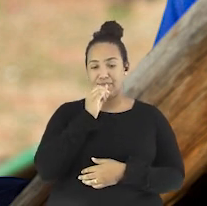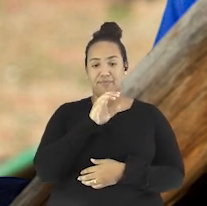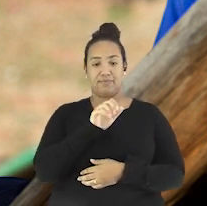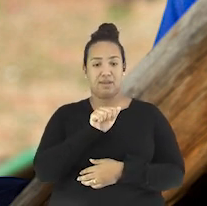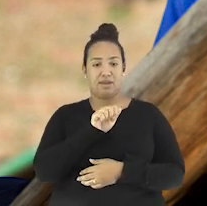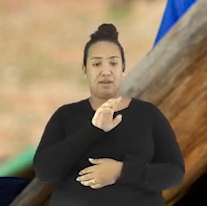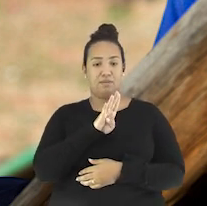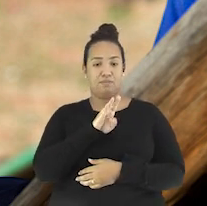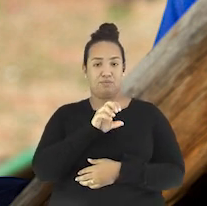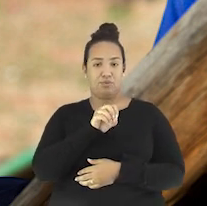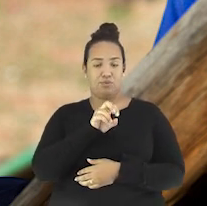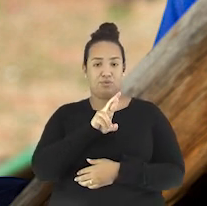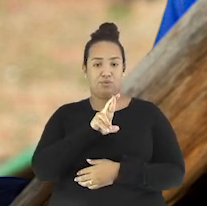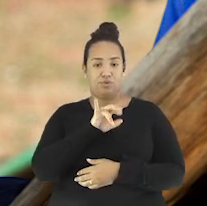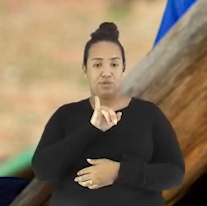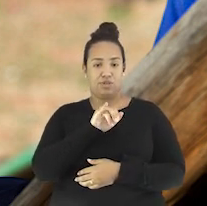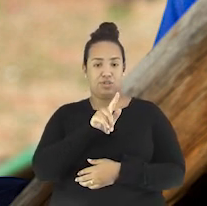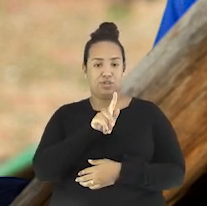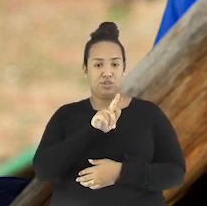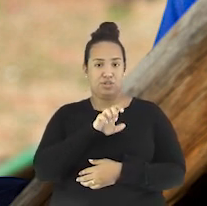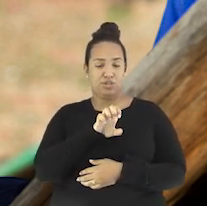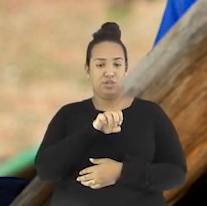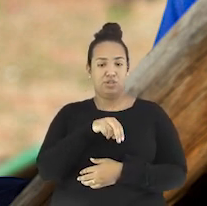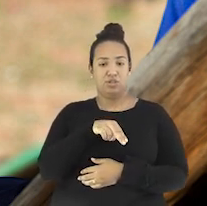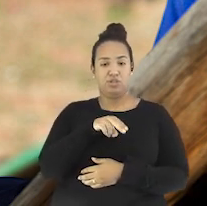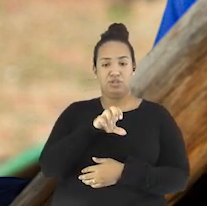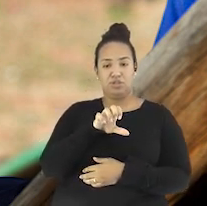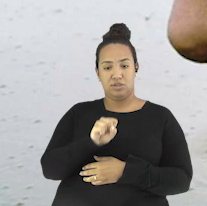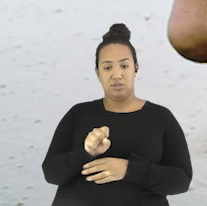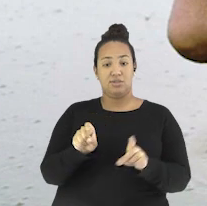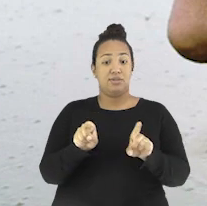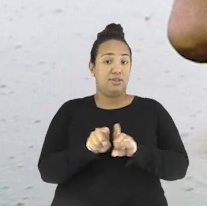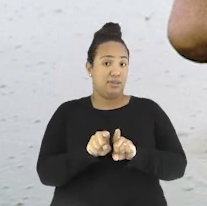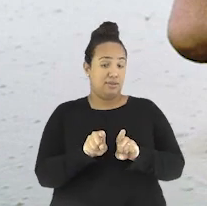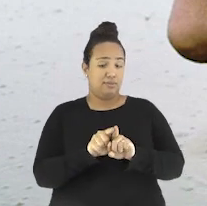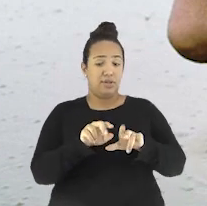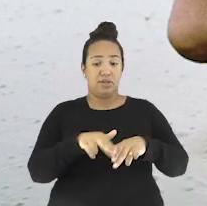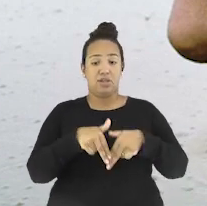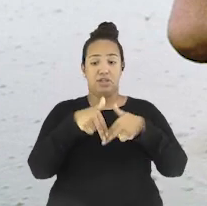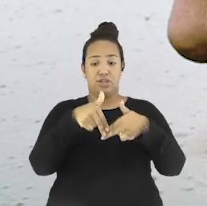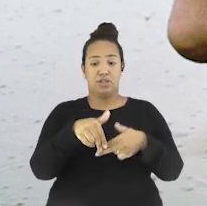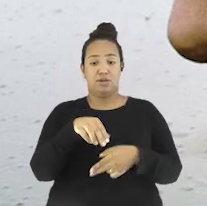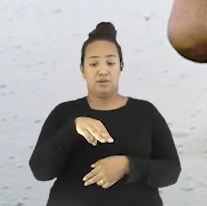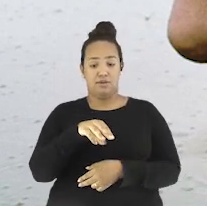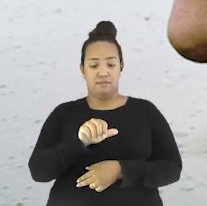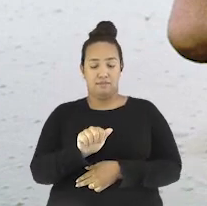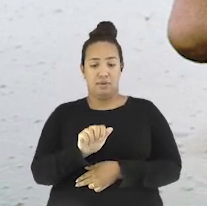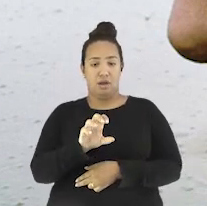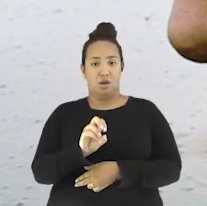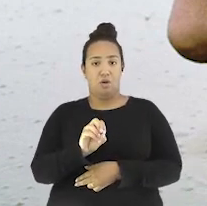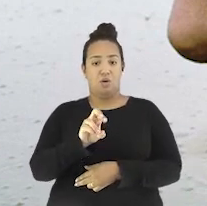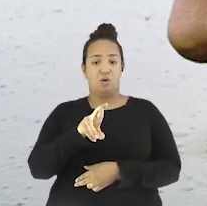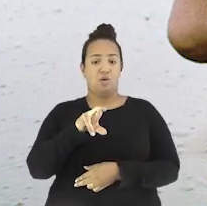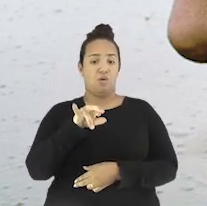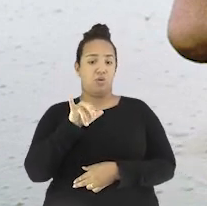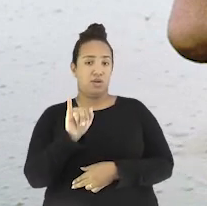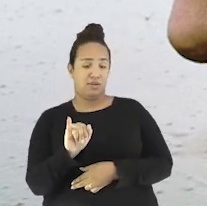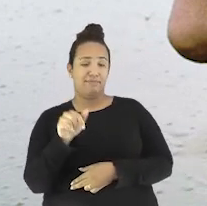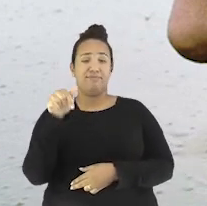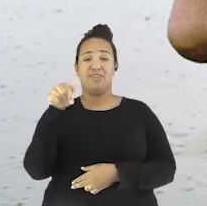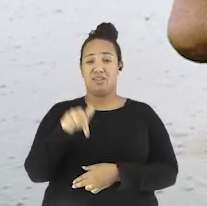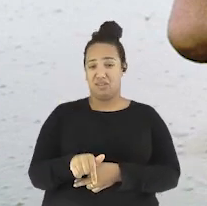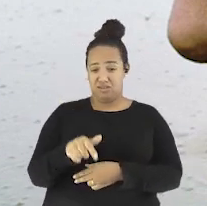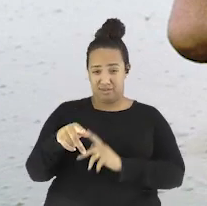aborígenes australianos e a etnia Maori, da Nova Zelândia. As etnias e povos nativos da Oceania ainda passam